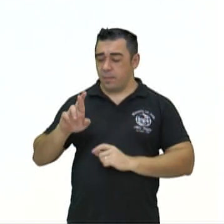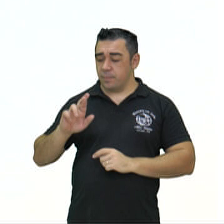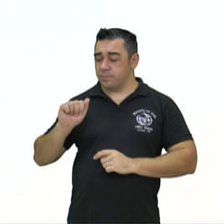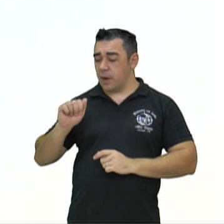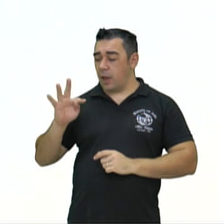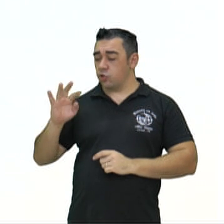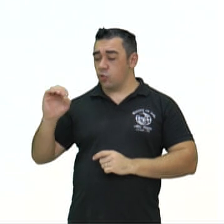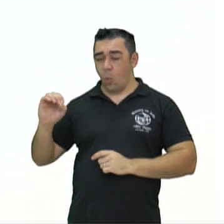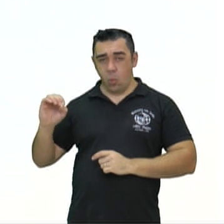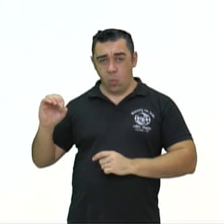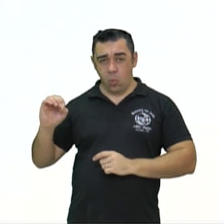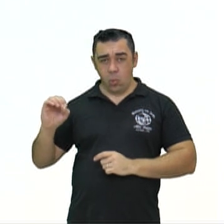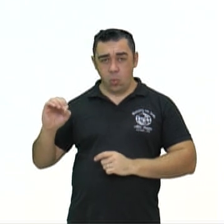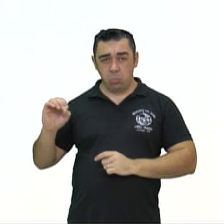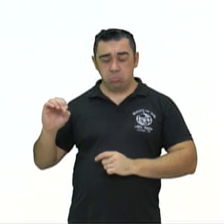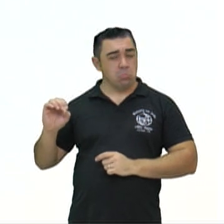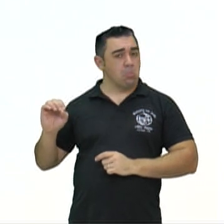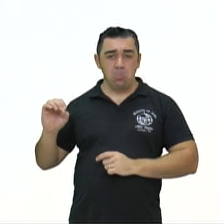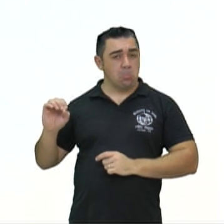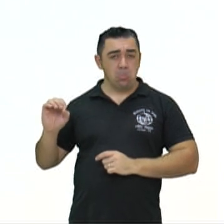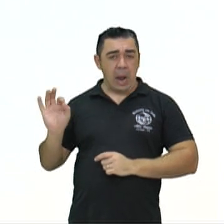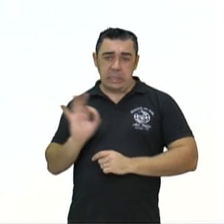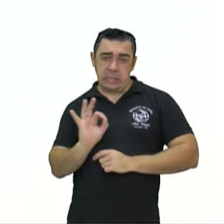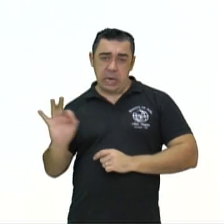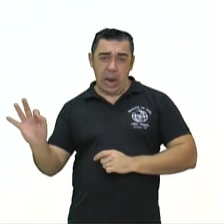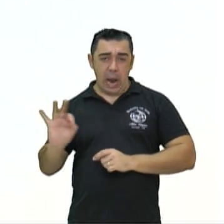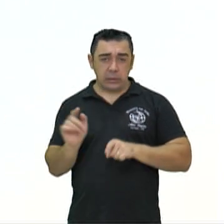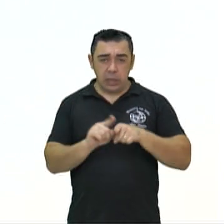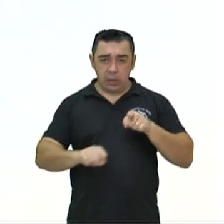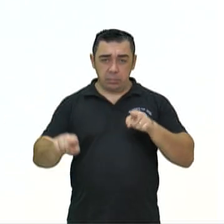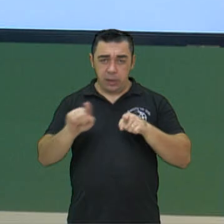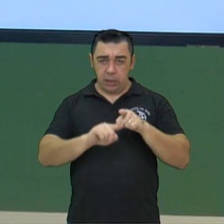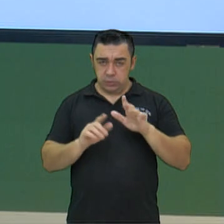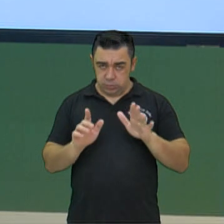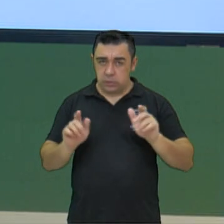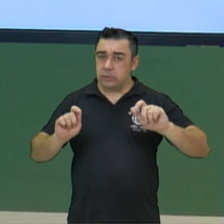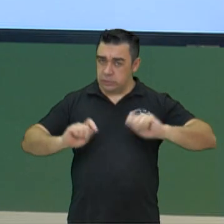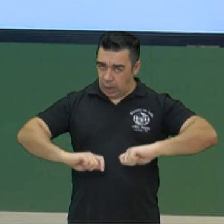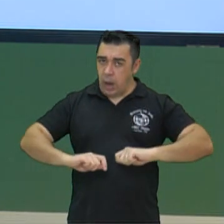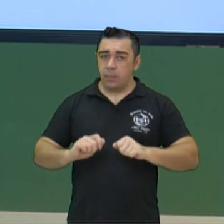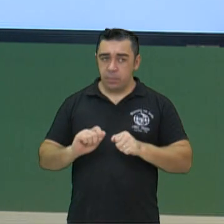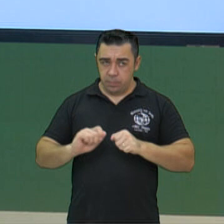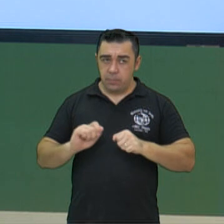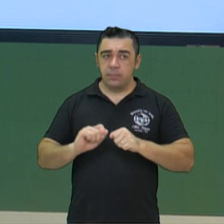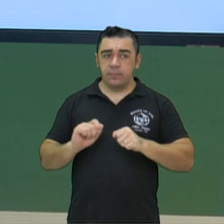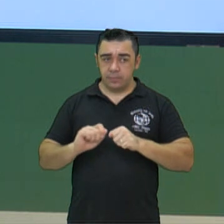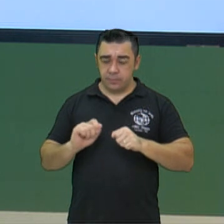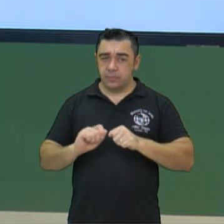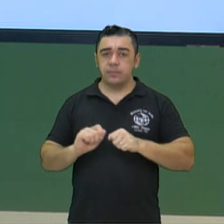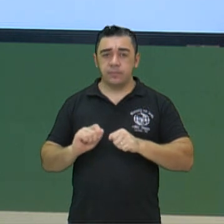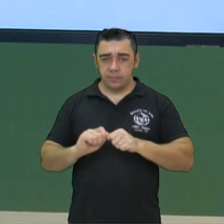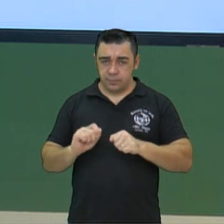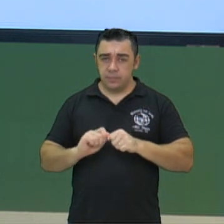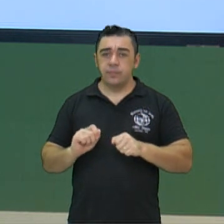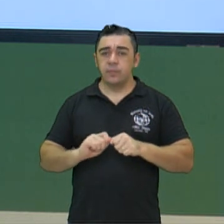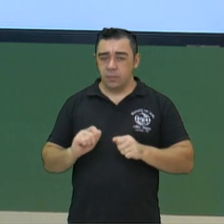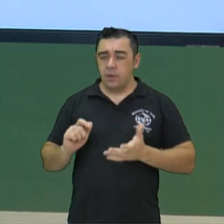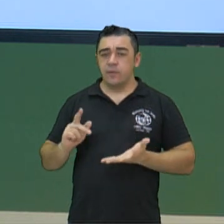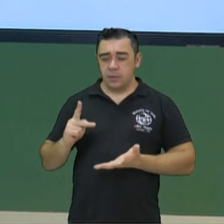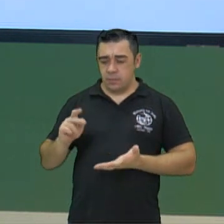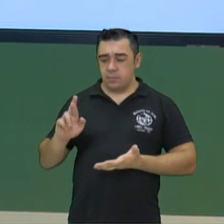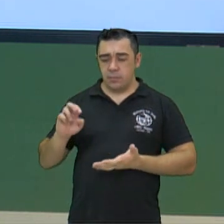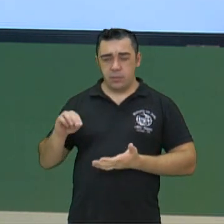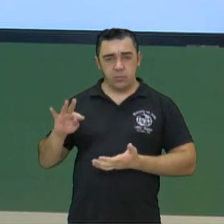Vejamos aqui, ó, nenhuma letra está repetindo. Então, é um problema que eu posso resolver com